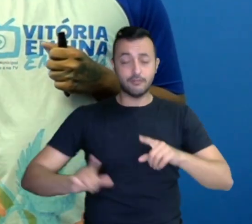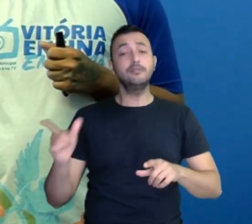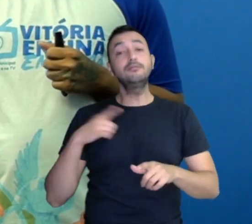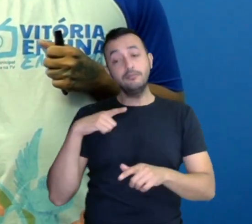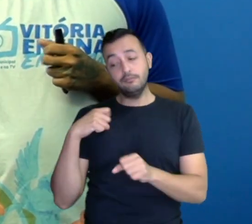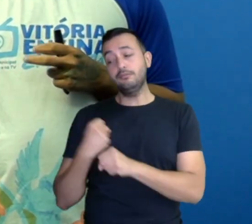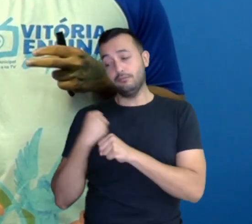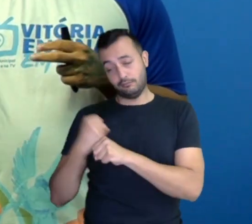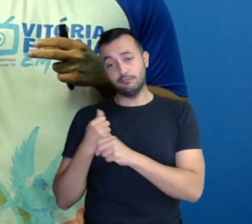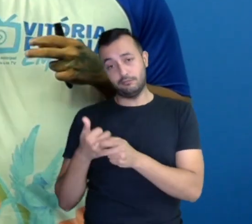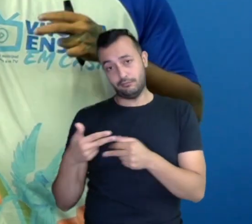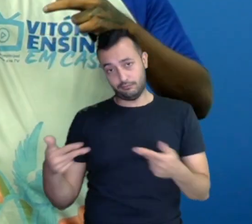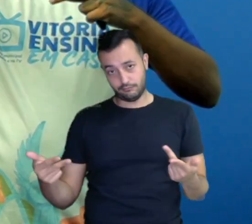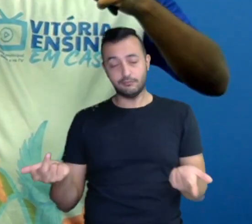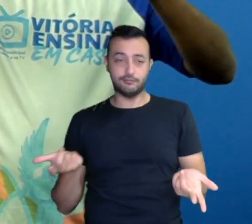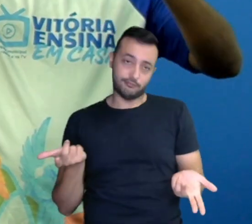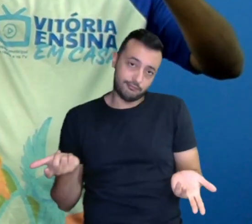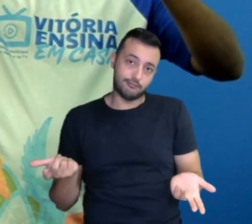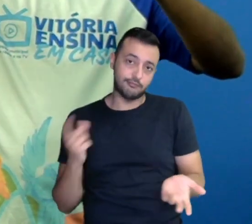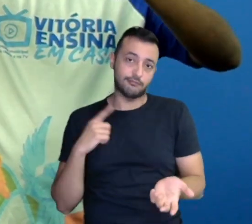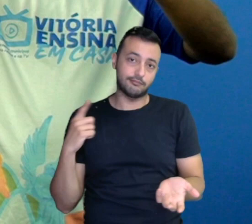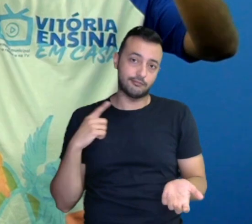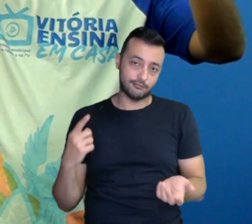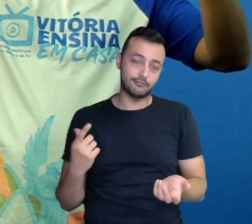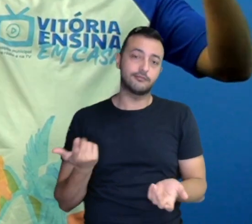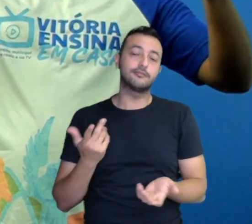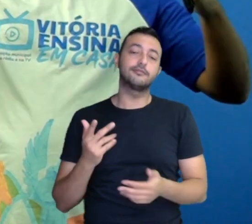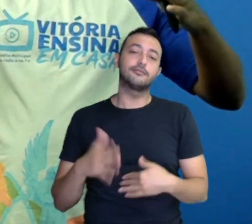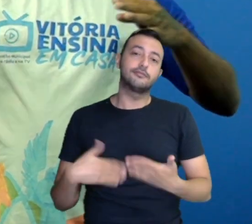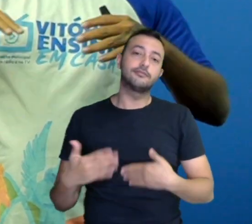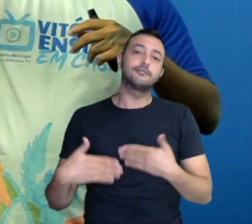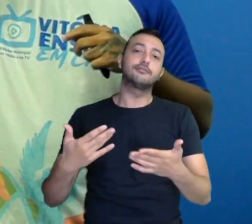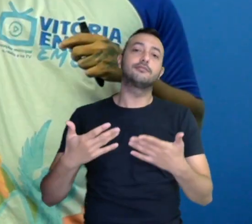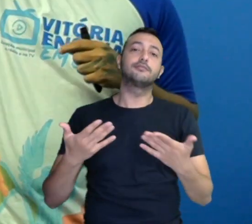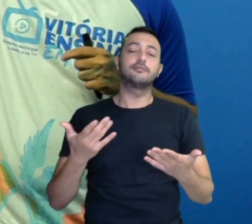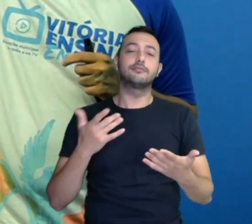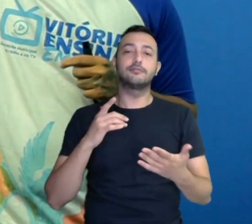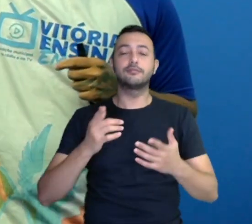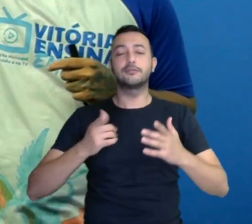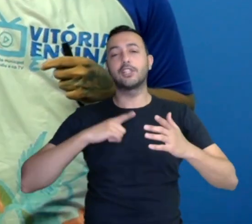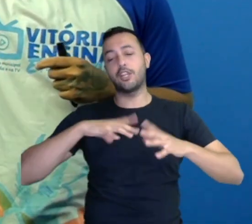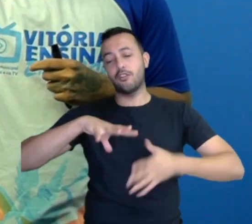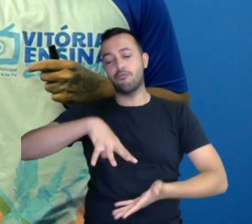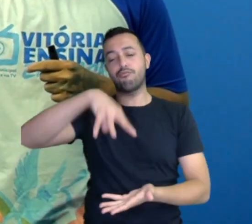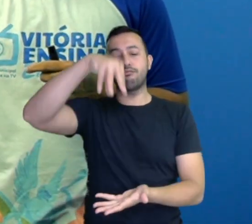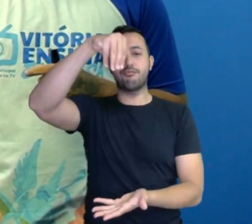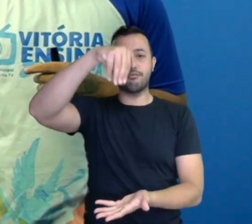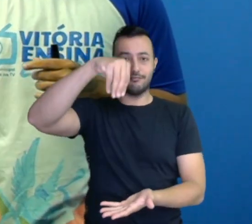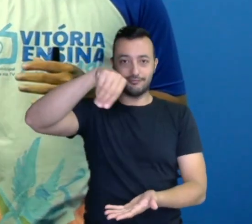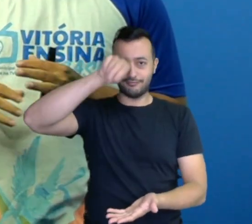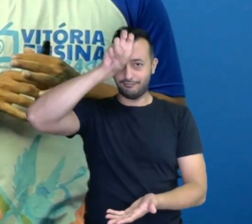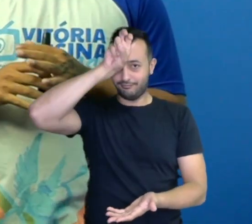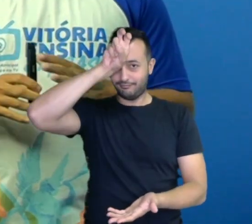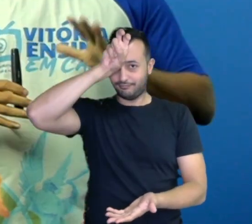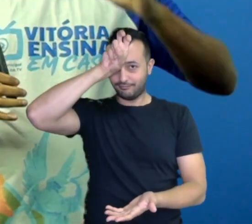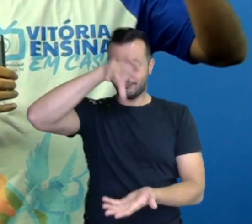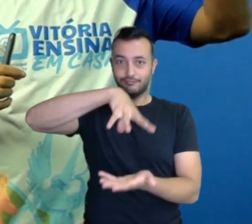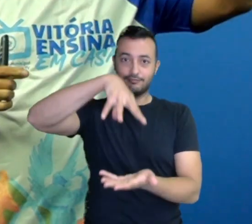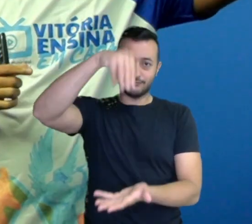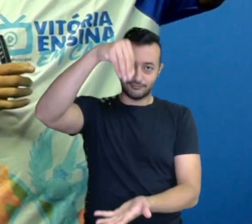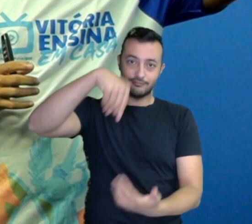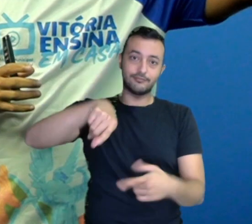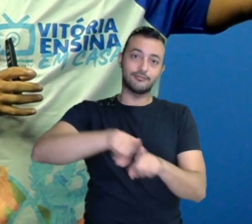suas obras, tá? As obras que eles desenvolviam, como as pirâmides no Egito, como